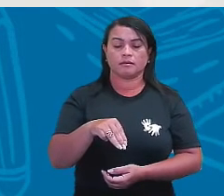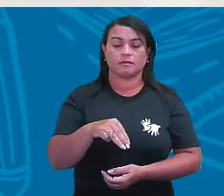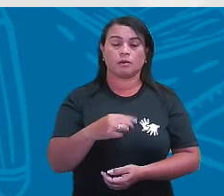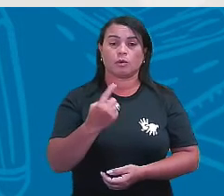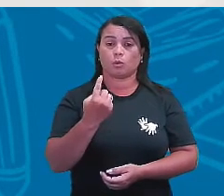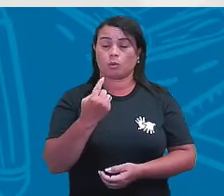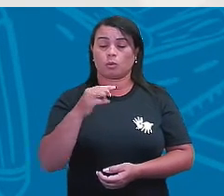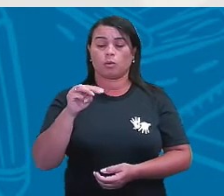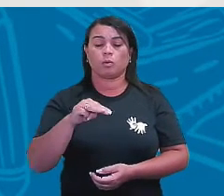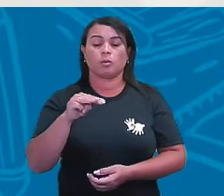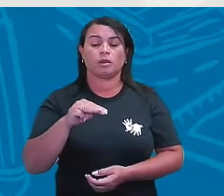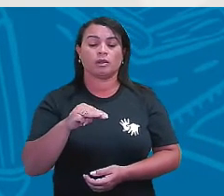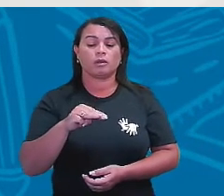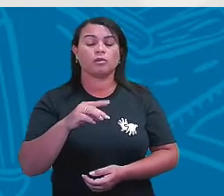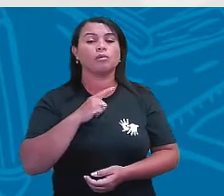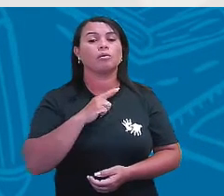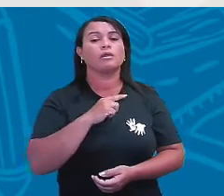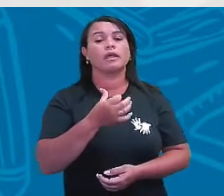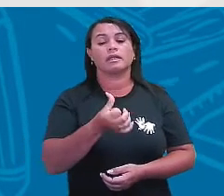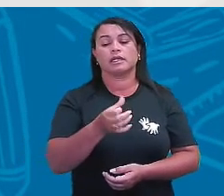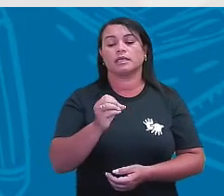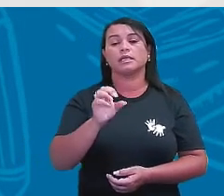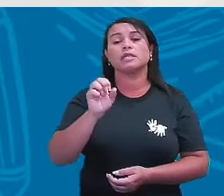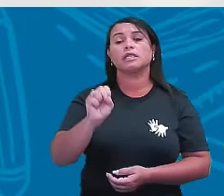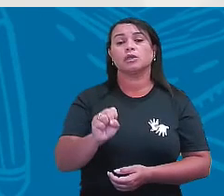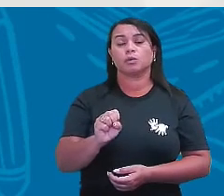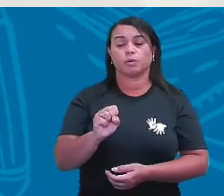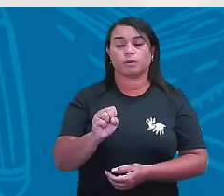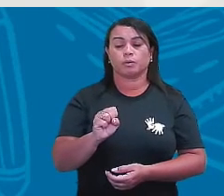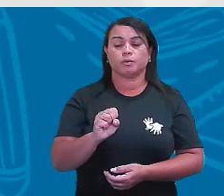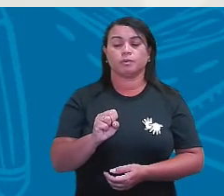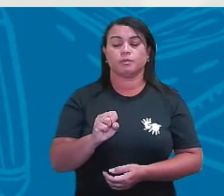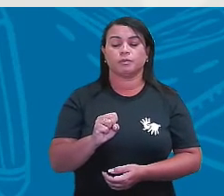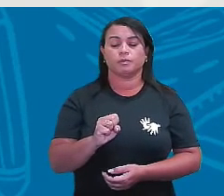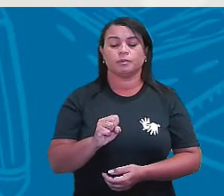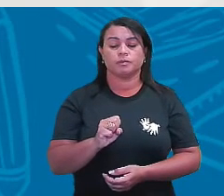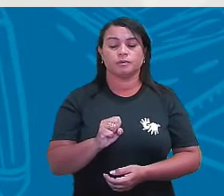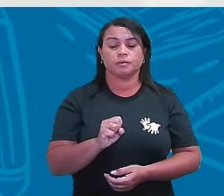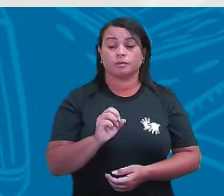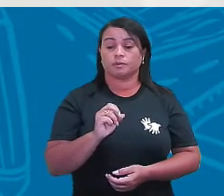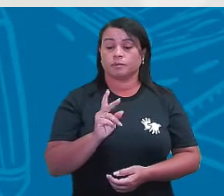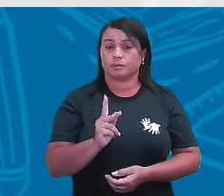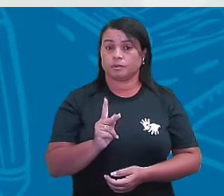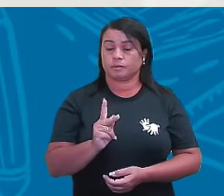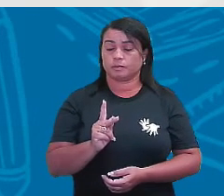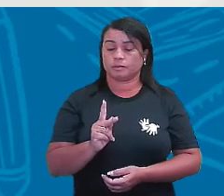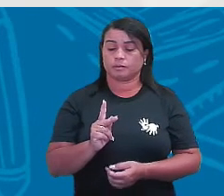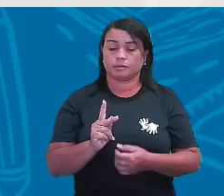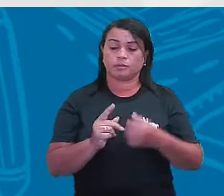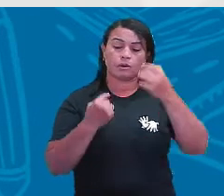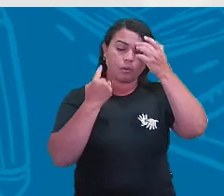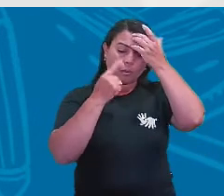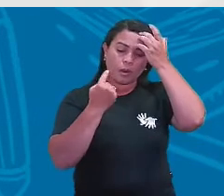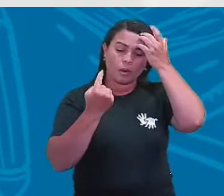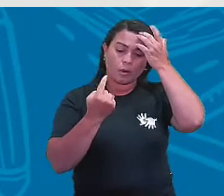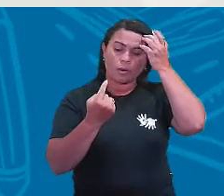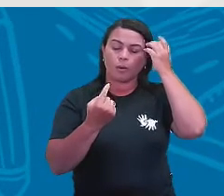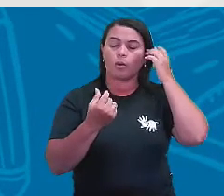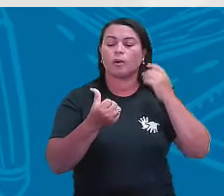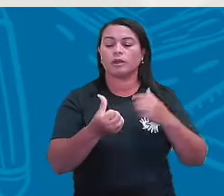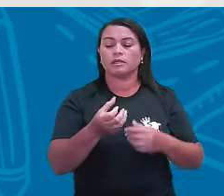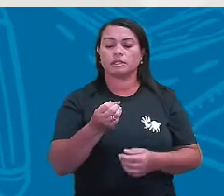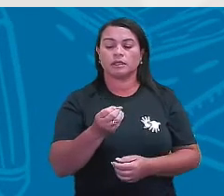1 minuto, ele vai ter 60 segundos, tá bom? Uma hora,